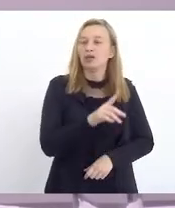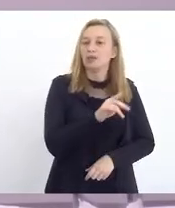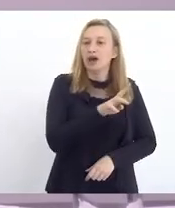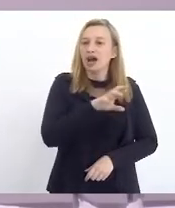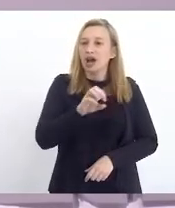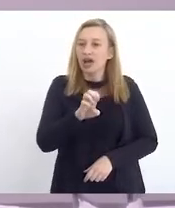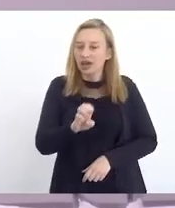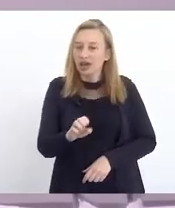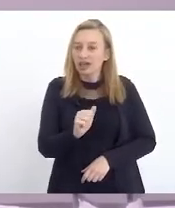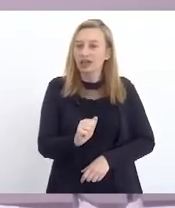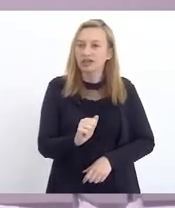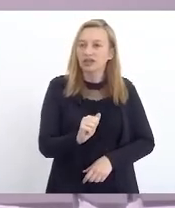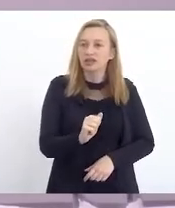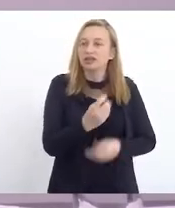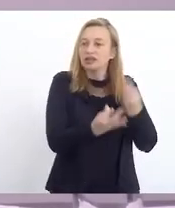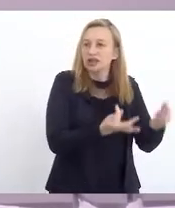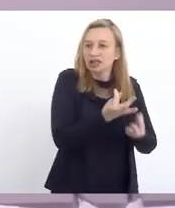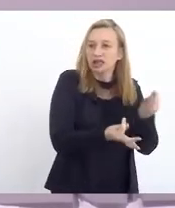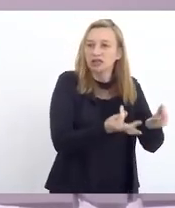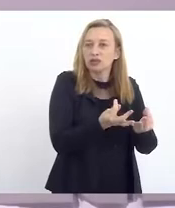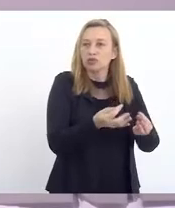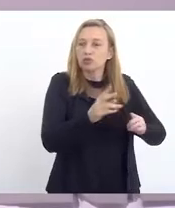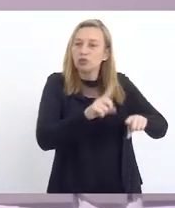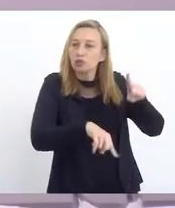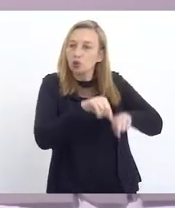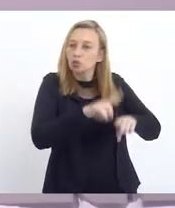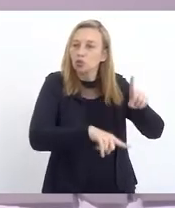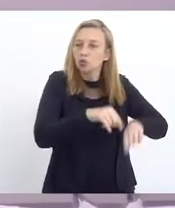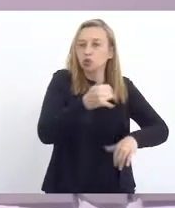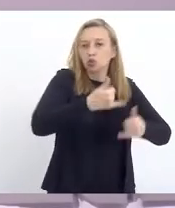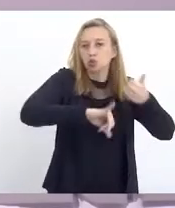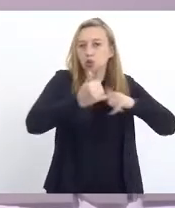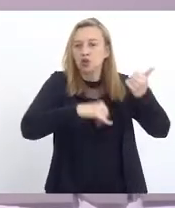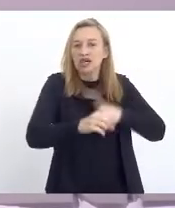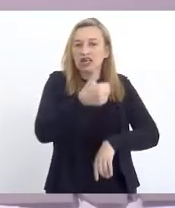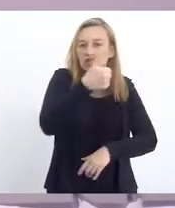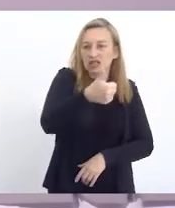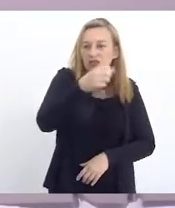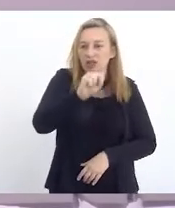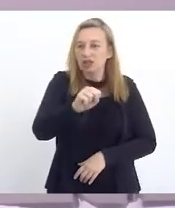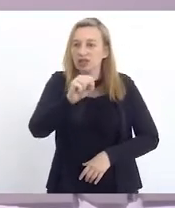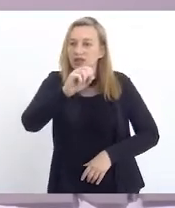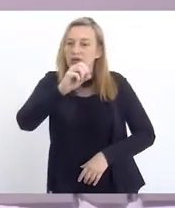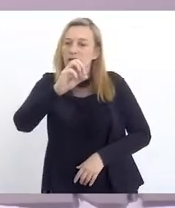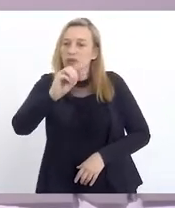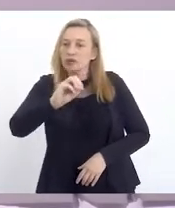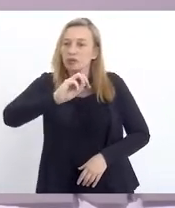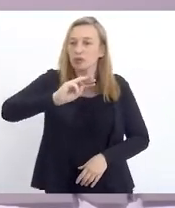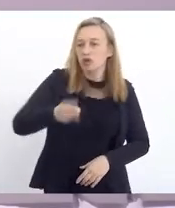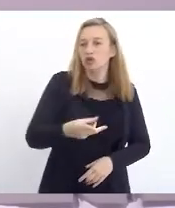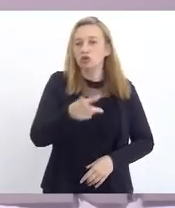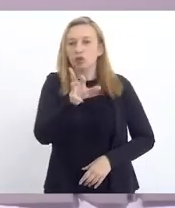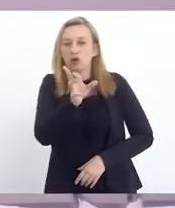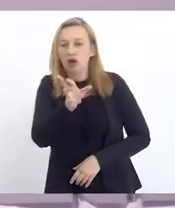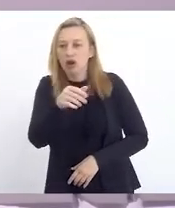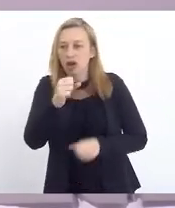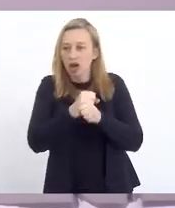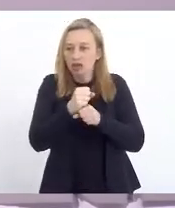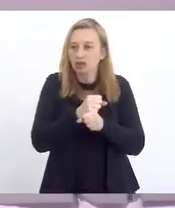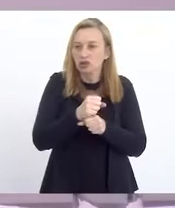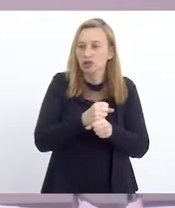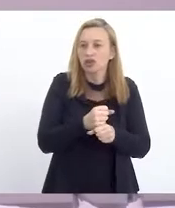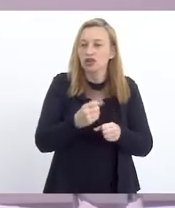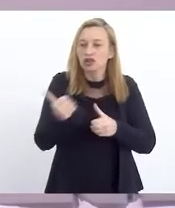recolhem sedimentos tratados com produtos químicos a um custo de 180 milhões por ano. As 2 UTRs vão